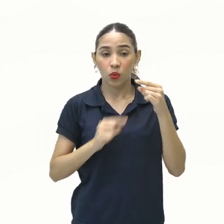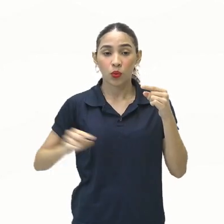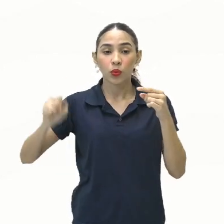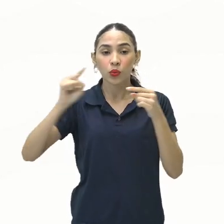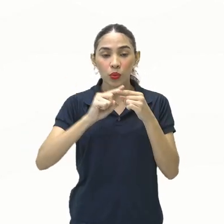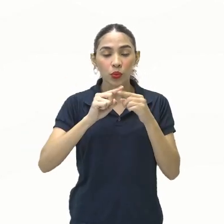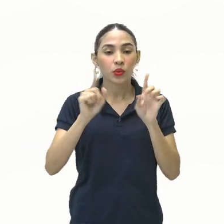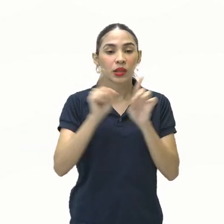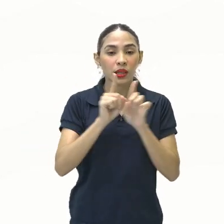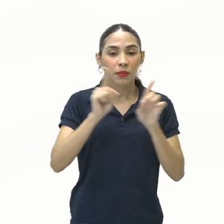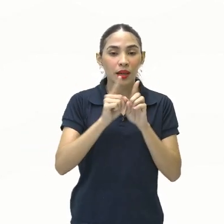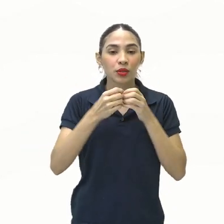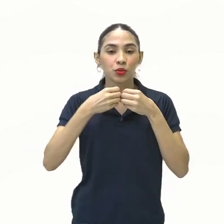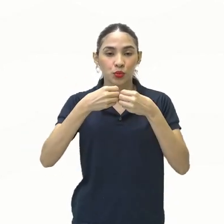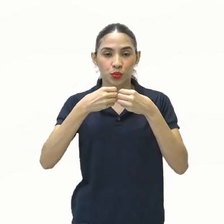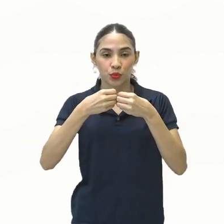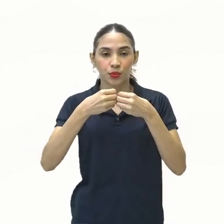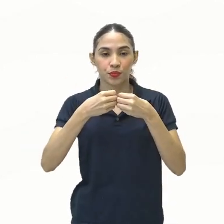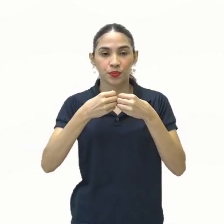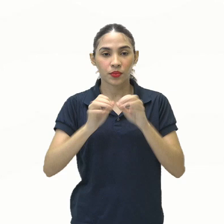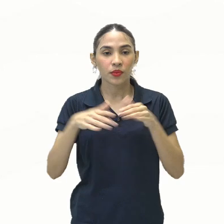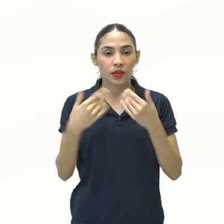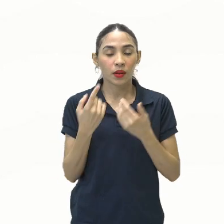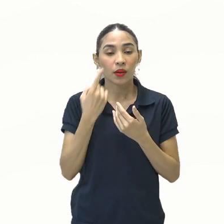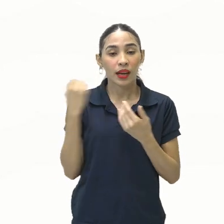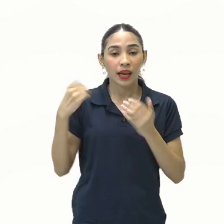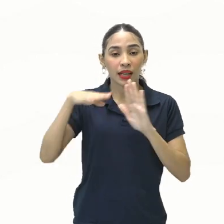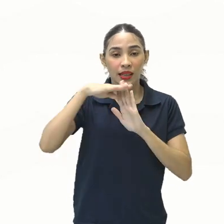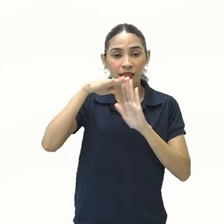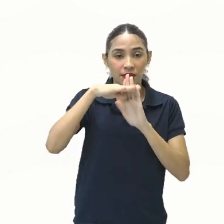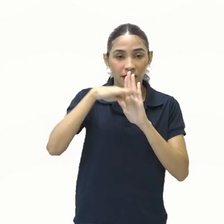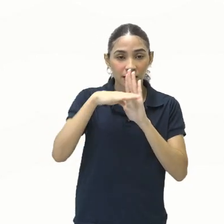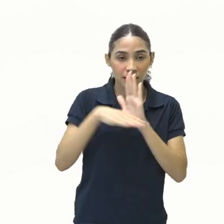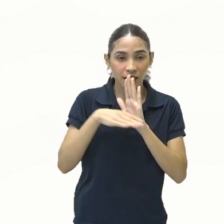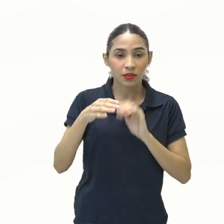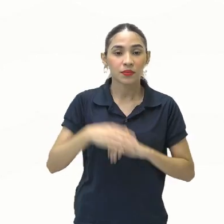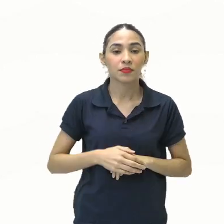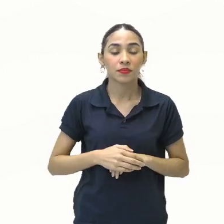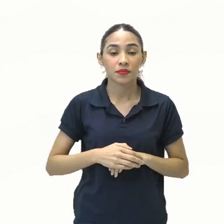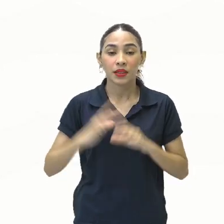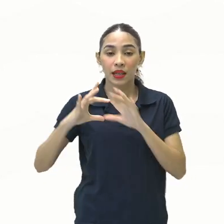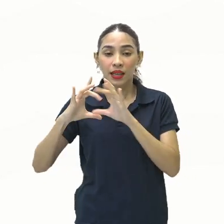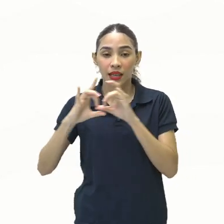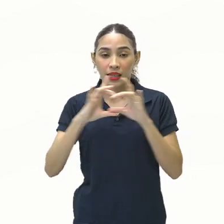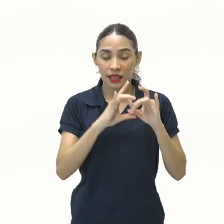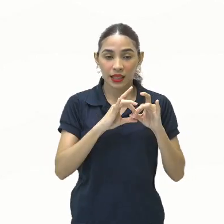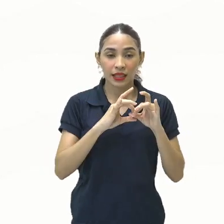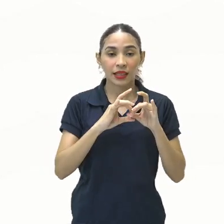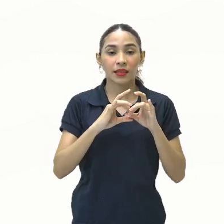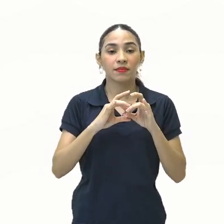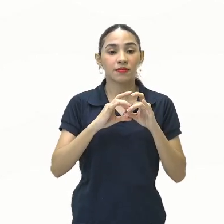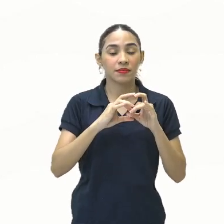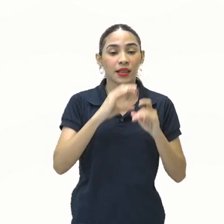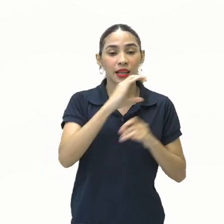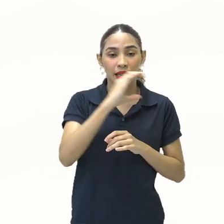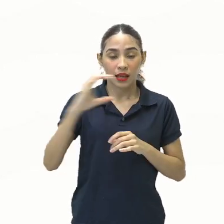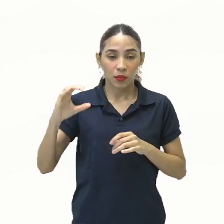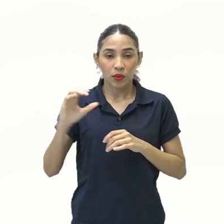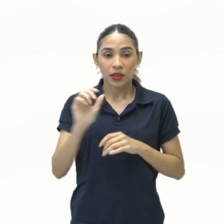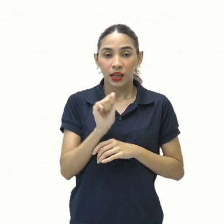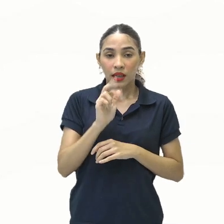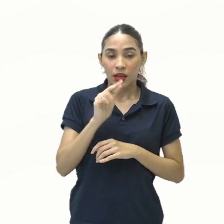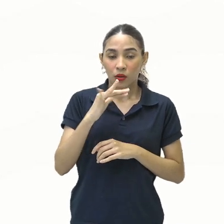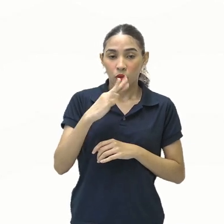aromáticos, eles estão juntinhos. Então, essa é a classificação da cadeia carbônica